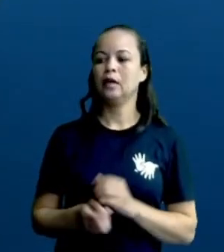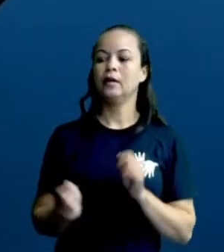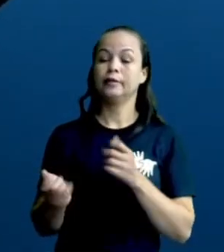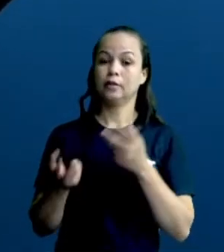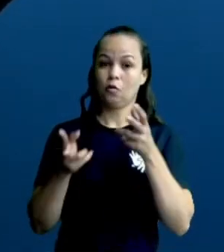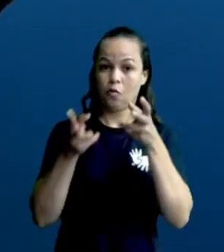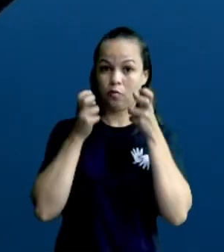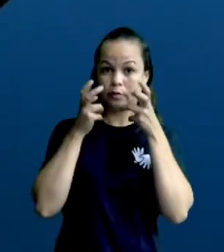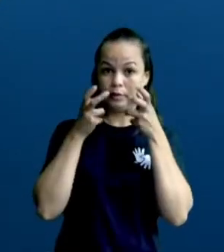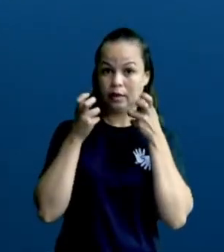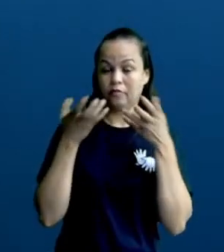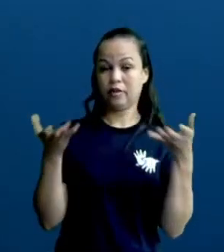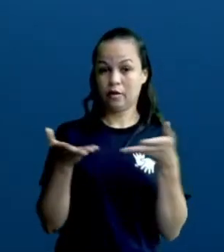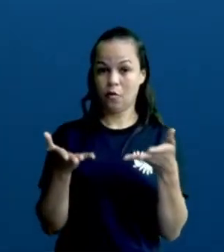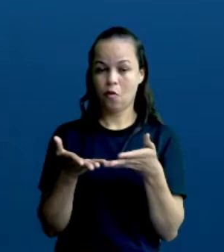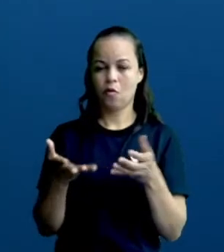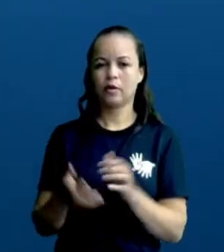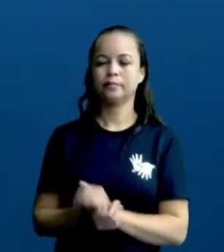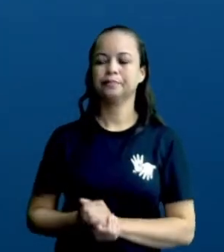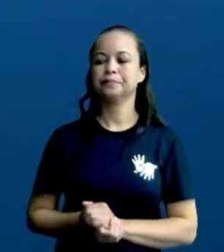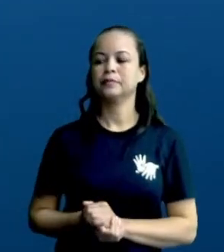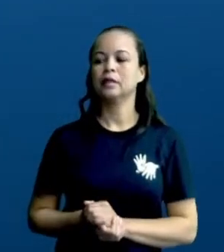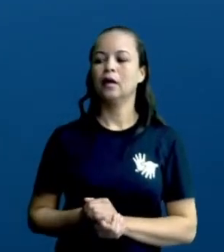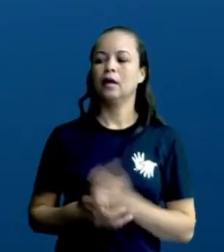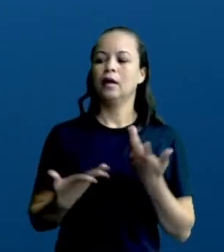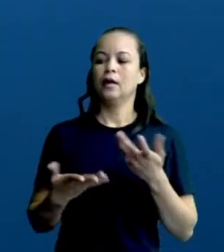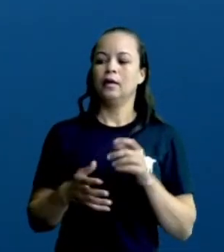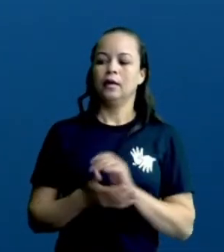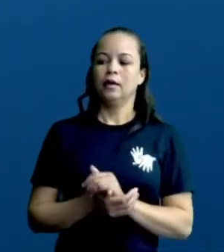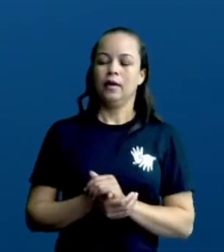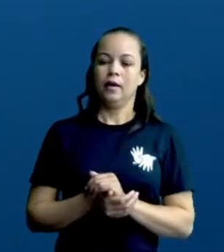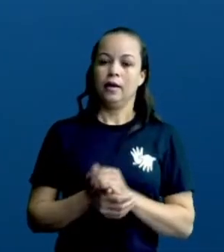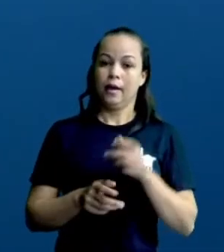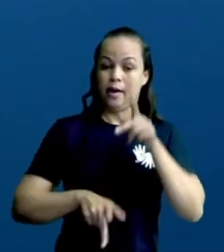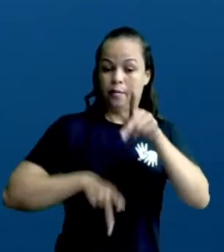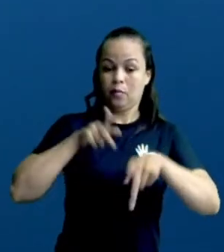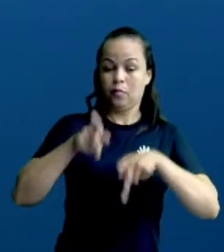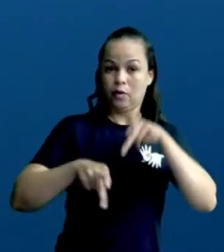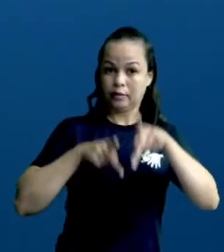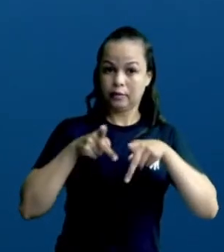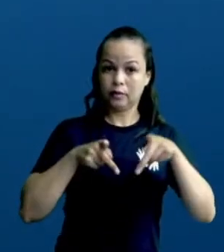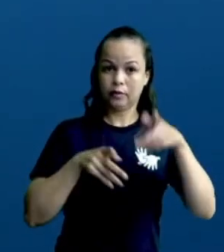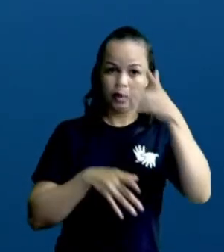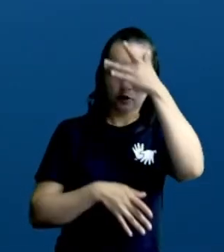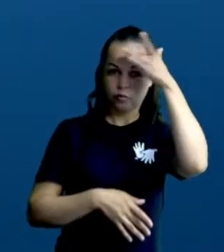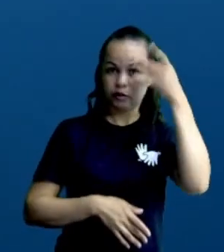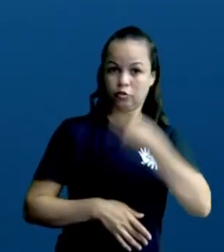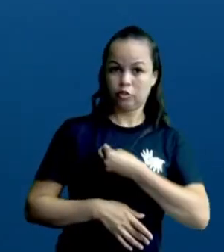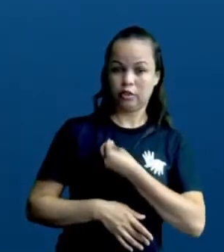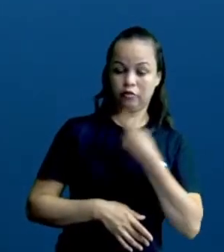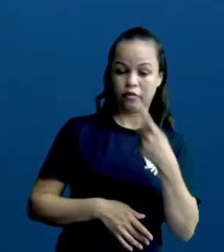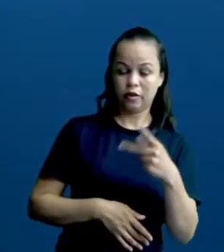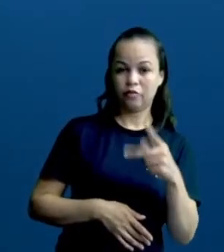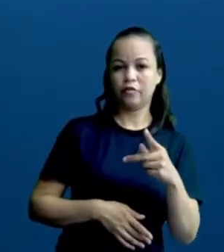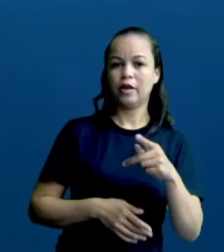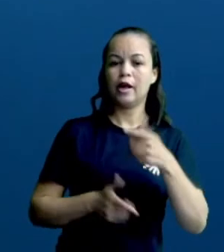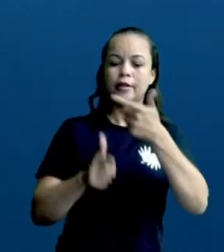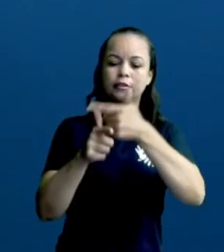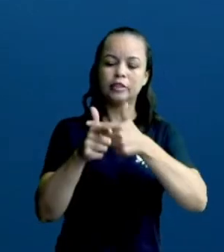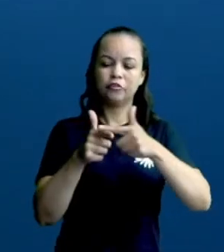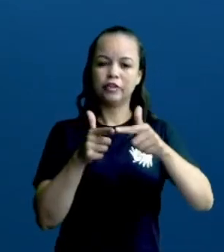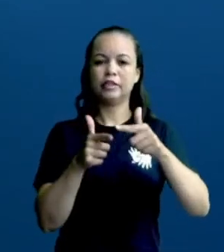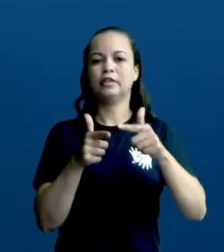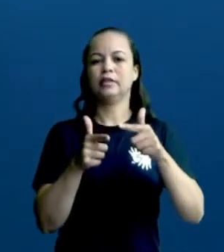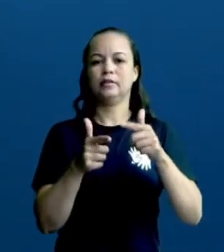Então, olha aqui, ó, na densidade. Então, ela é o quê? Ela é a população em habitantes dividida pelo território